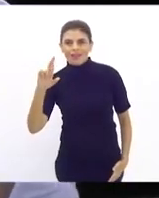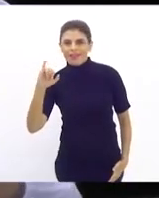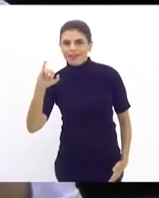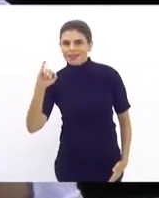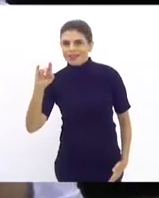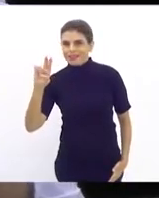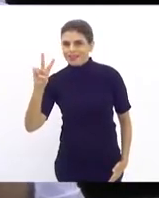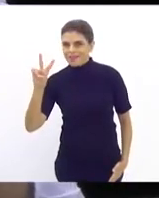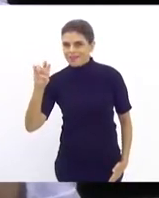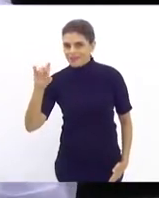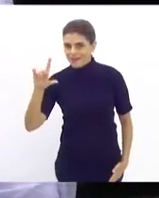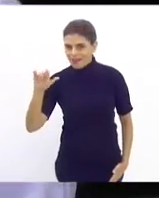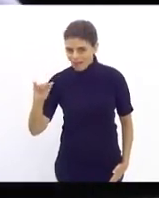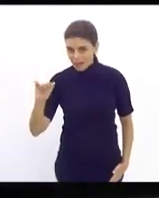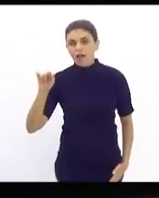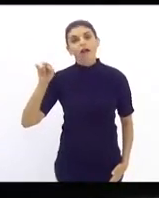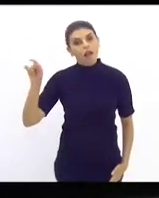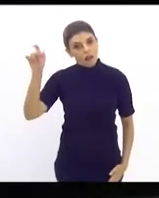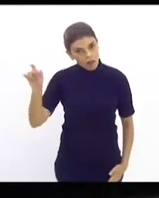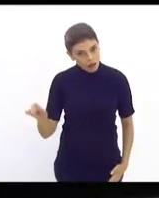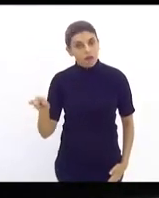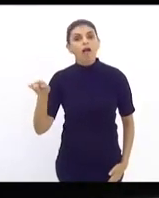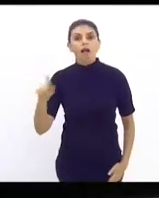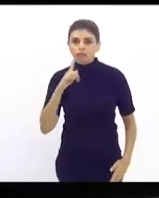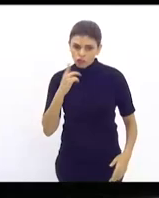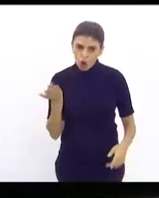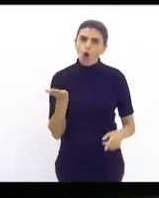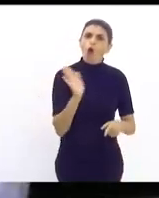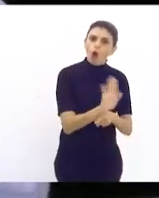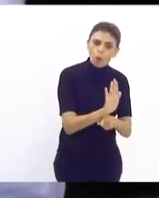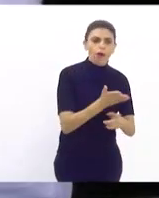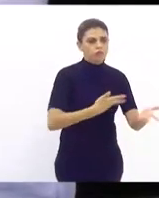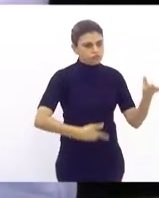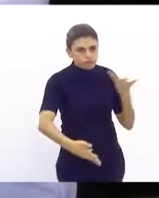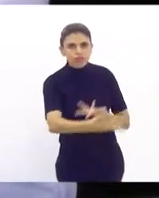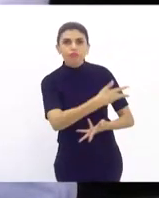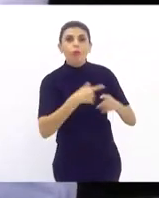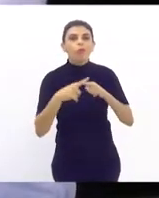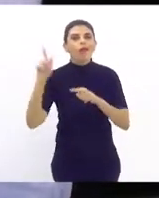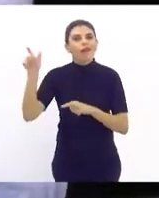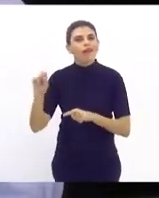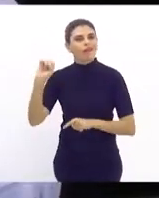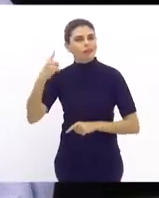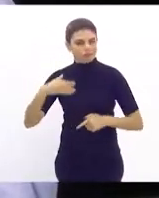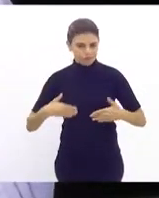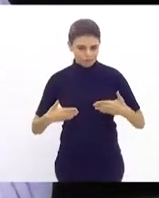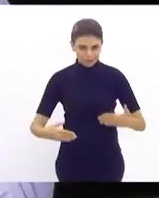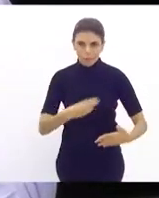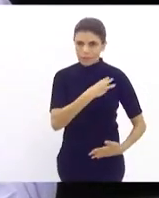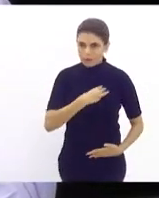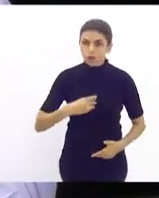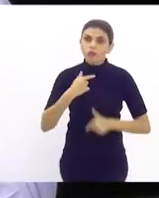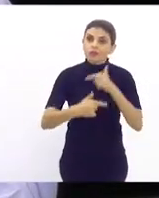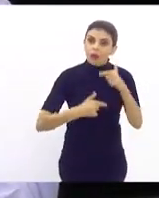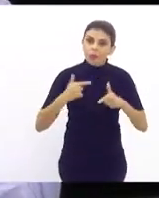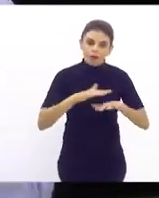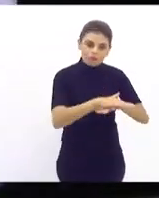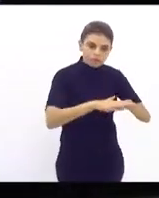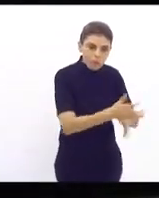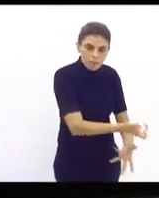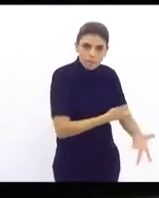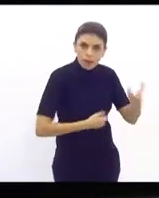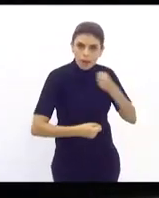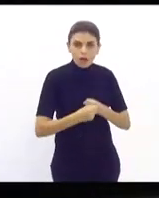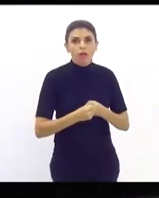exige, sim, uma coordenação e cooperação de vários órgãos. O que não significa que a gente não possa legislar.